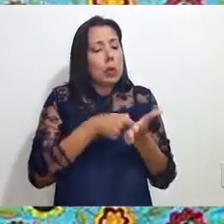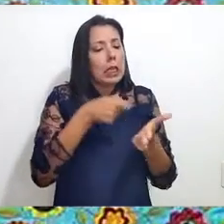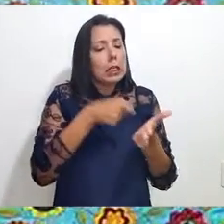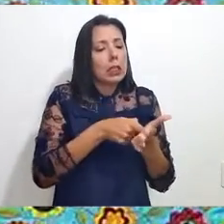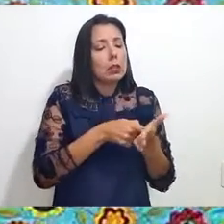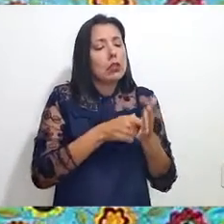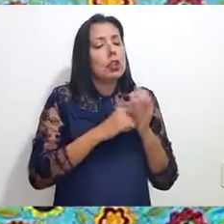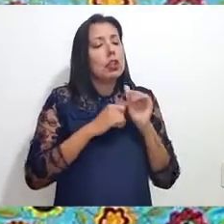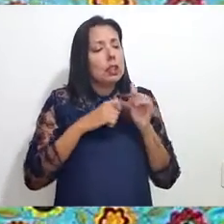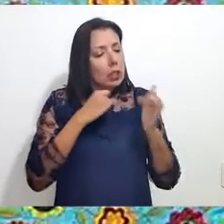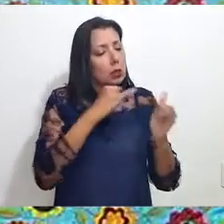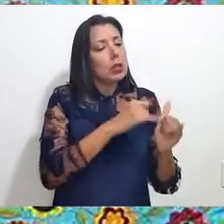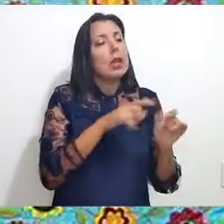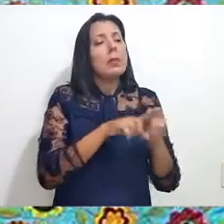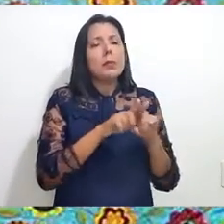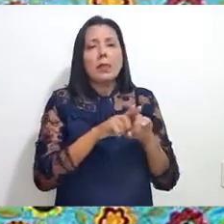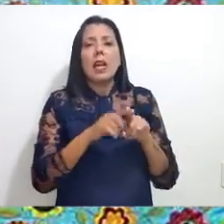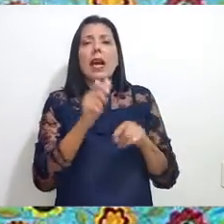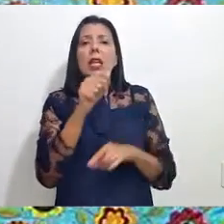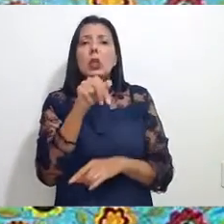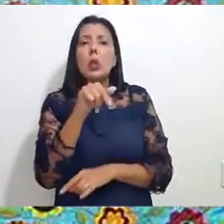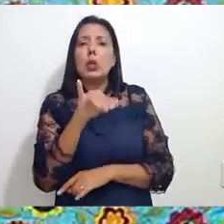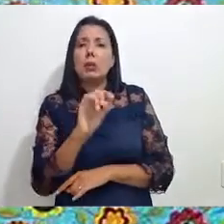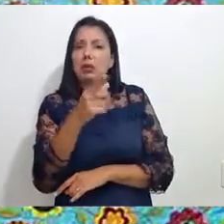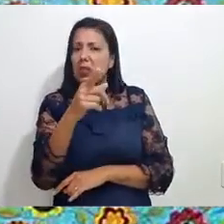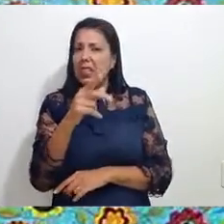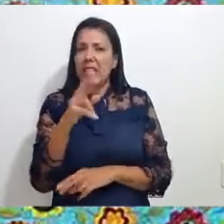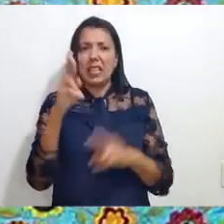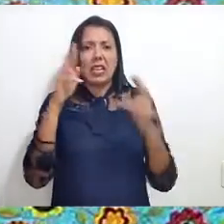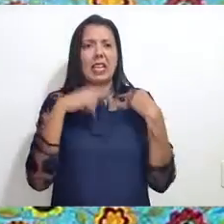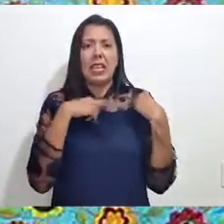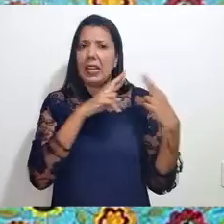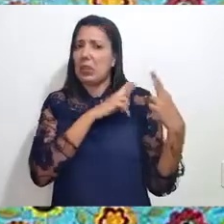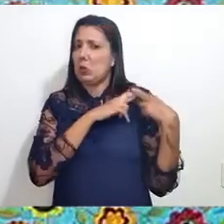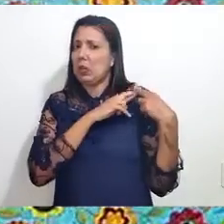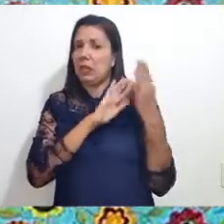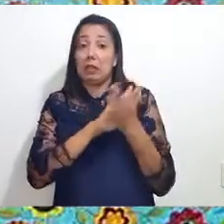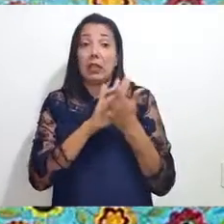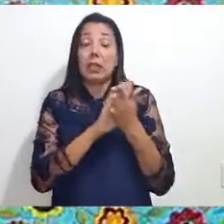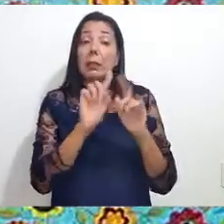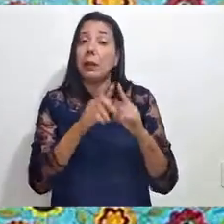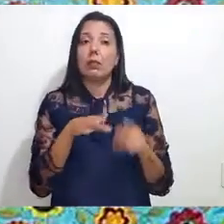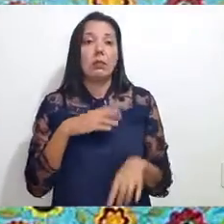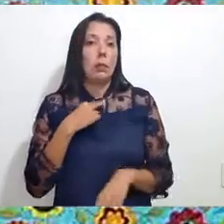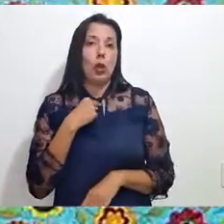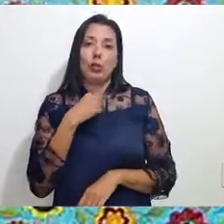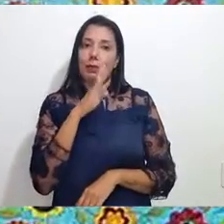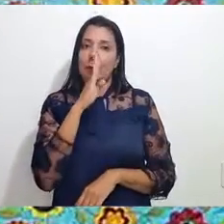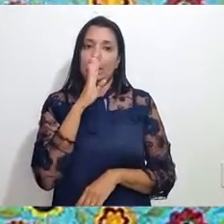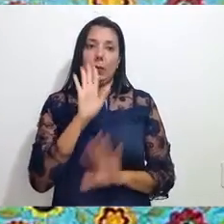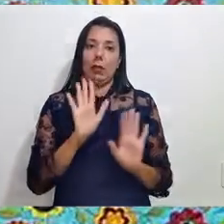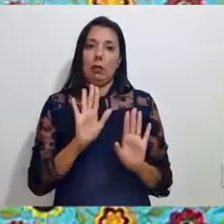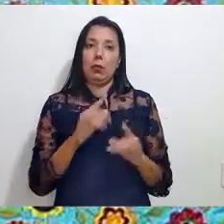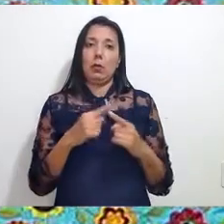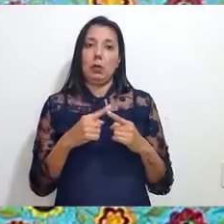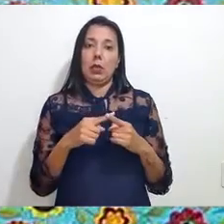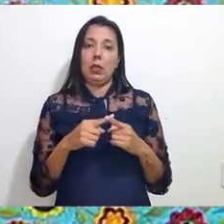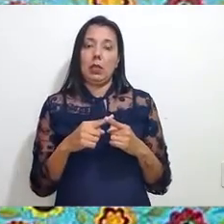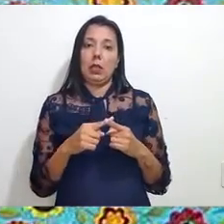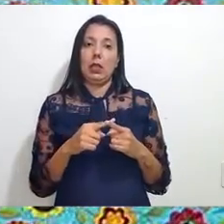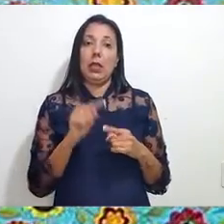TV comunitária, que tem feito também um trabalho fundamental e muito importante no Distrito Federal. Me coloco aí à disposição